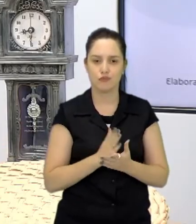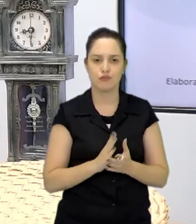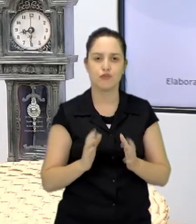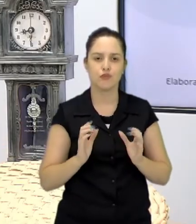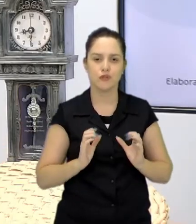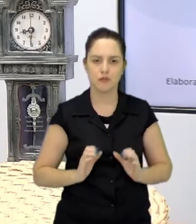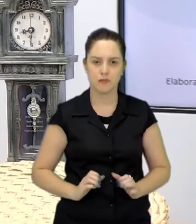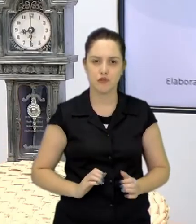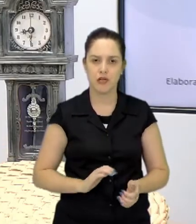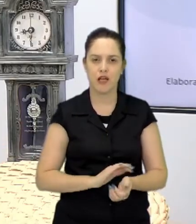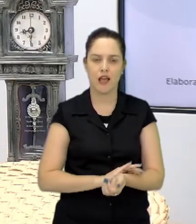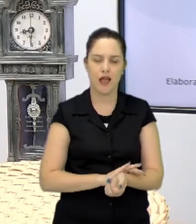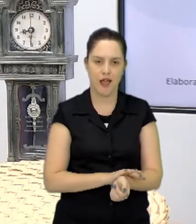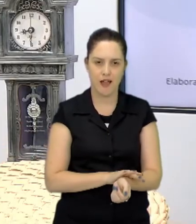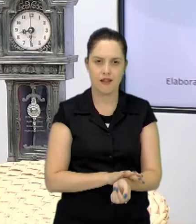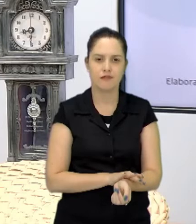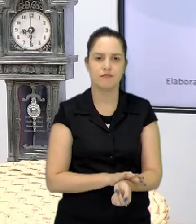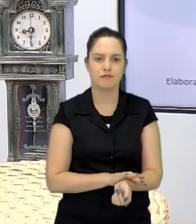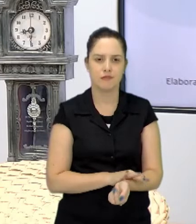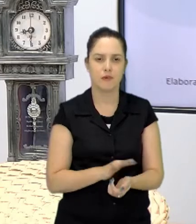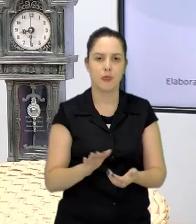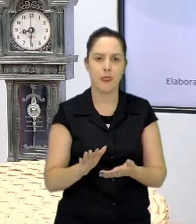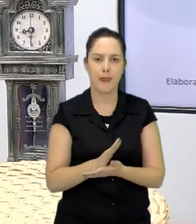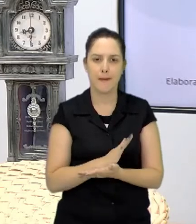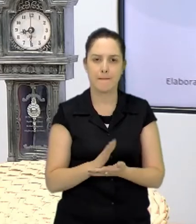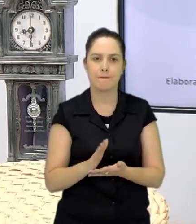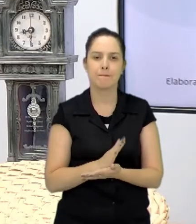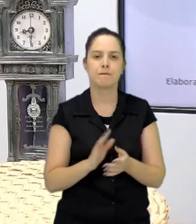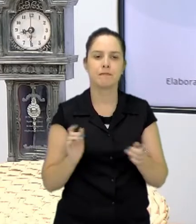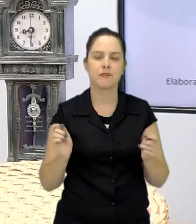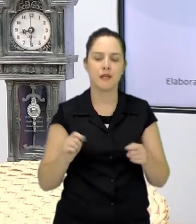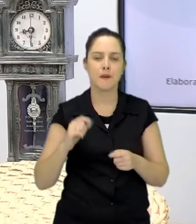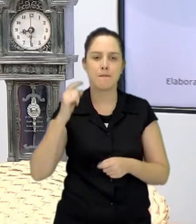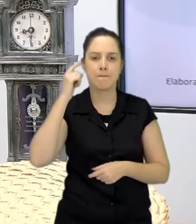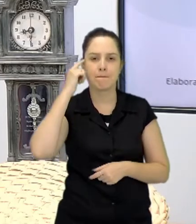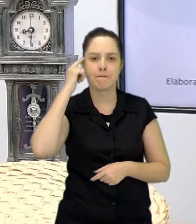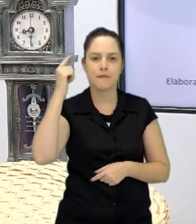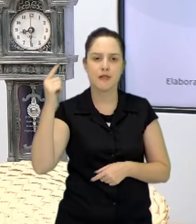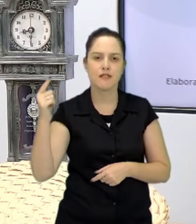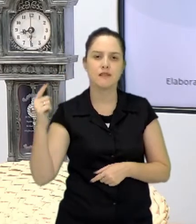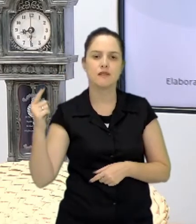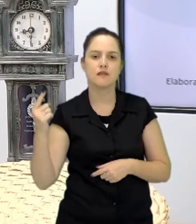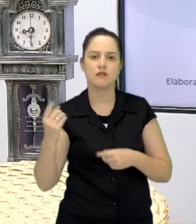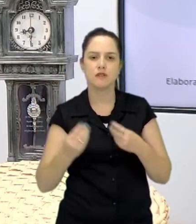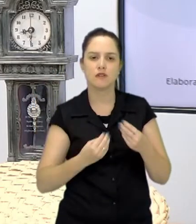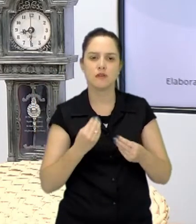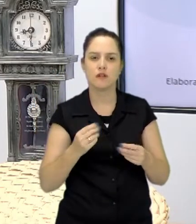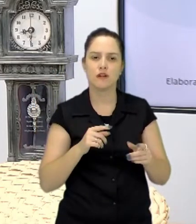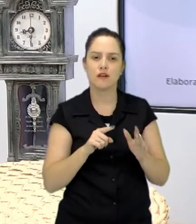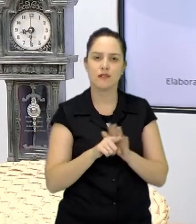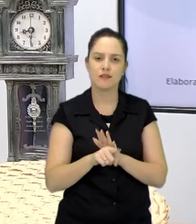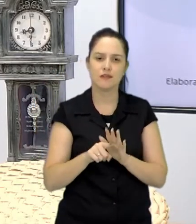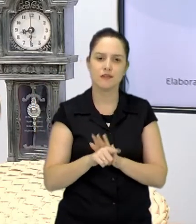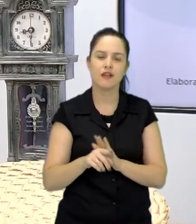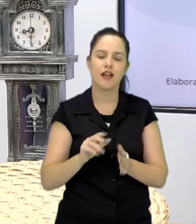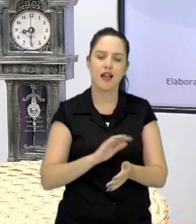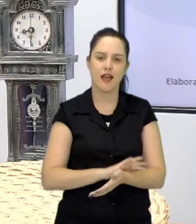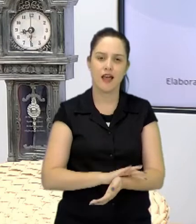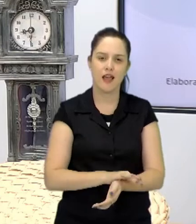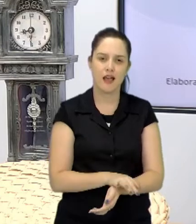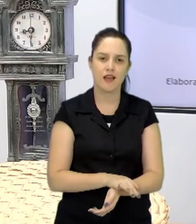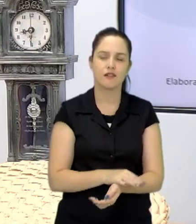raça, mas na verdade a academia ela já está repensando, né, a questão de raça, porque a raça ela foi criada lá no